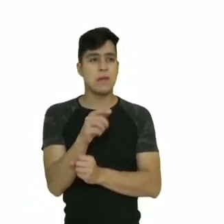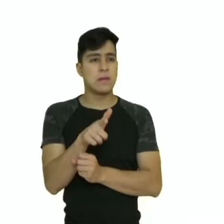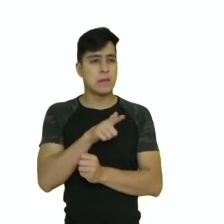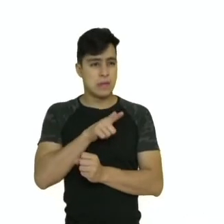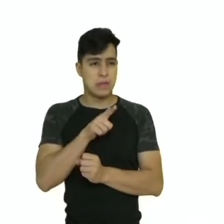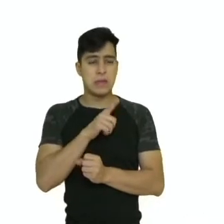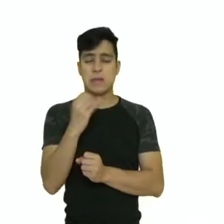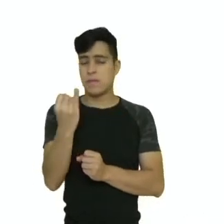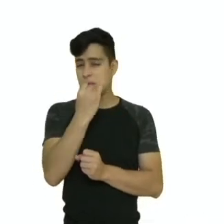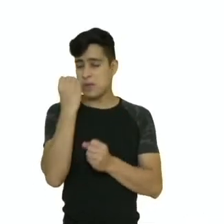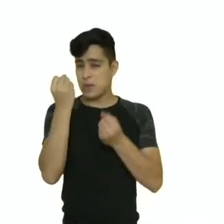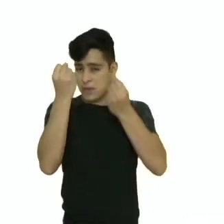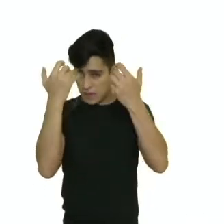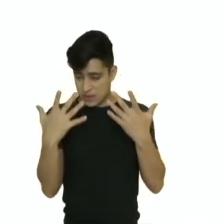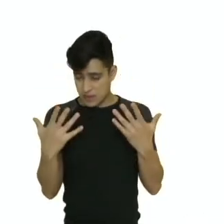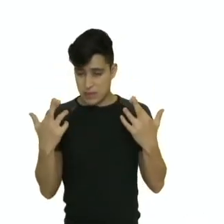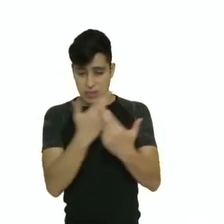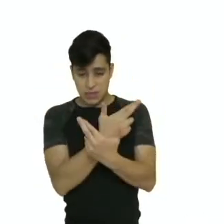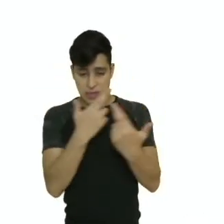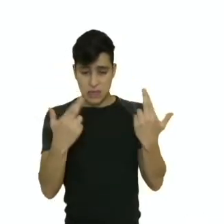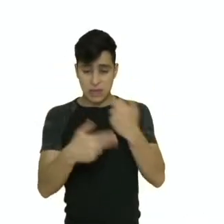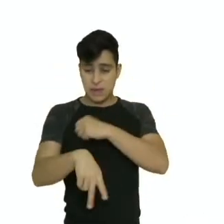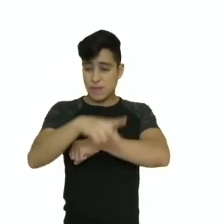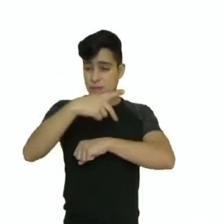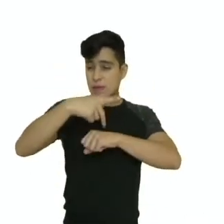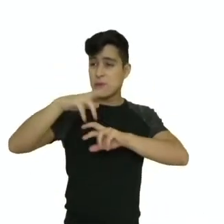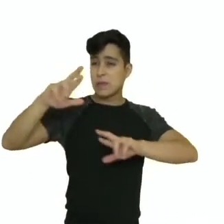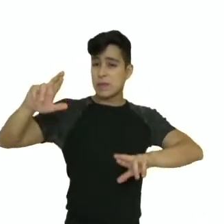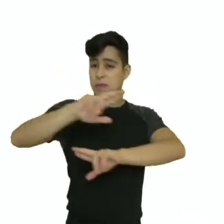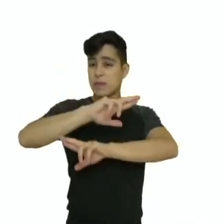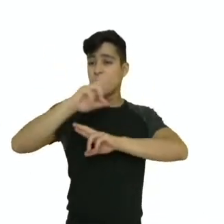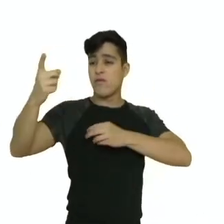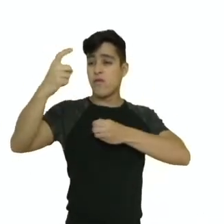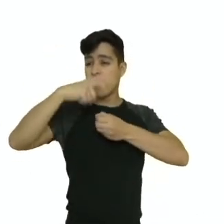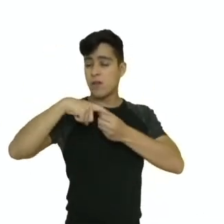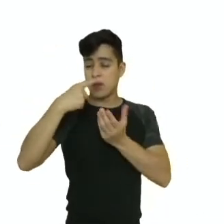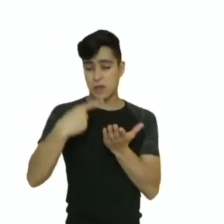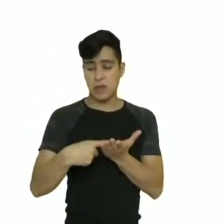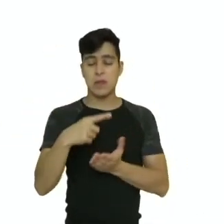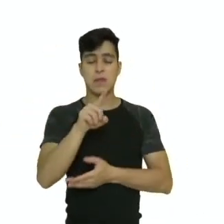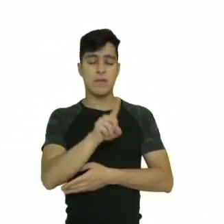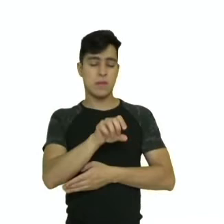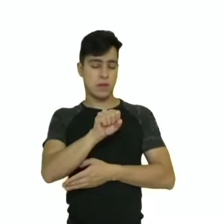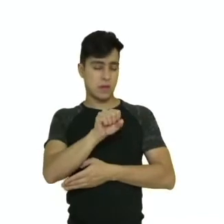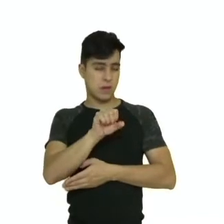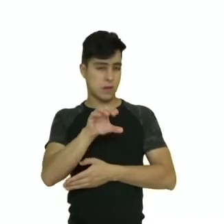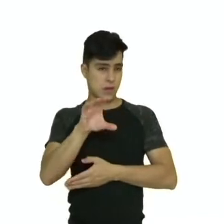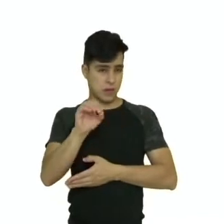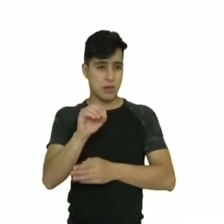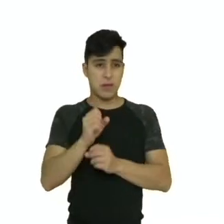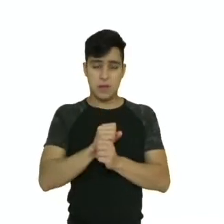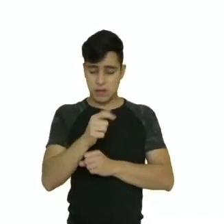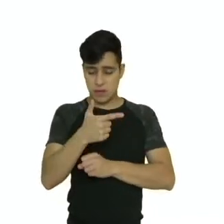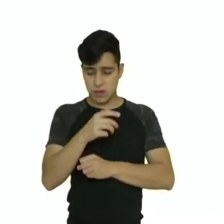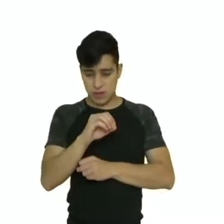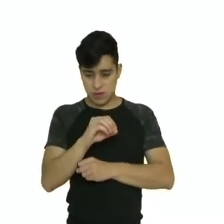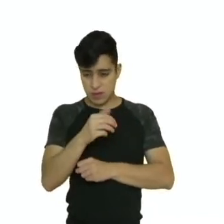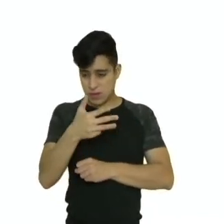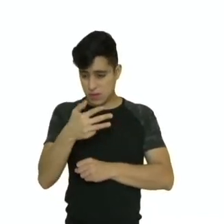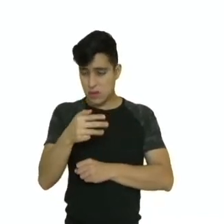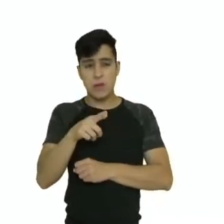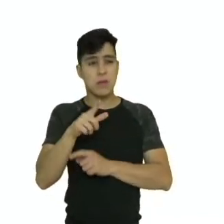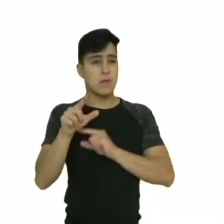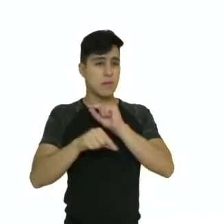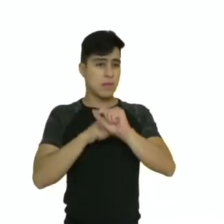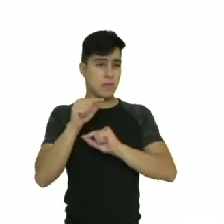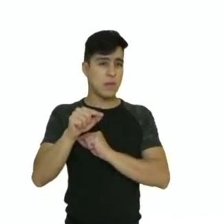é importante destacar que as relações entre os dois países só foram retomadas em 1990 e em 2013 houve um referendo, né,